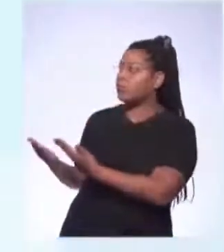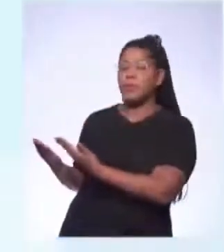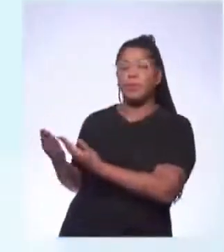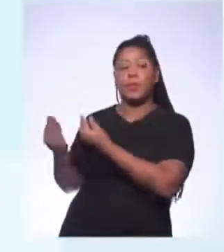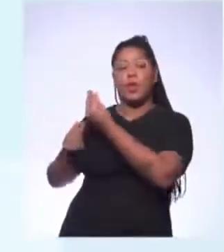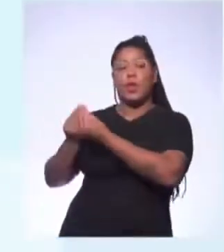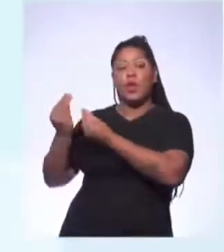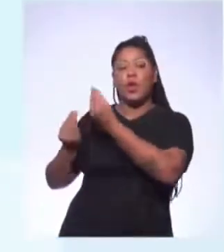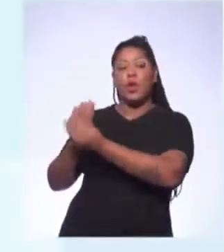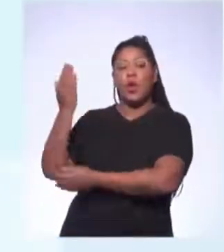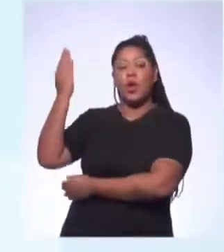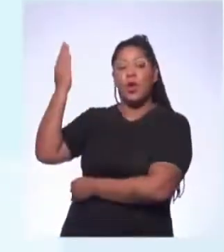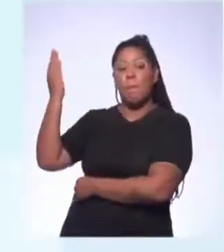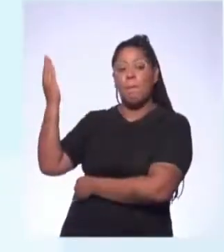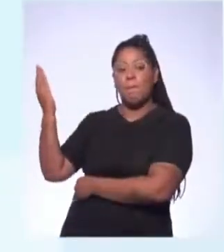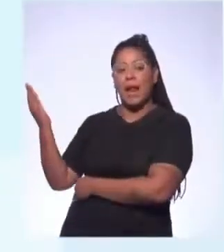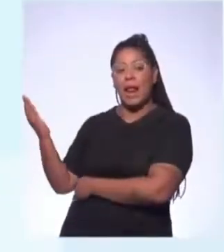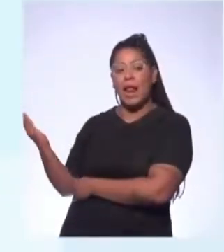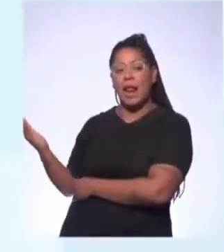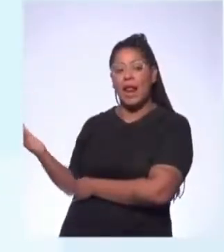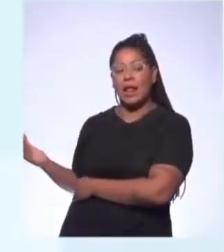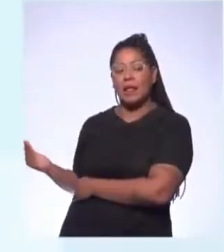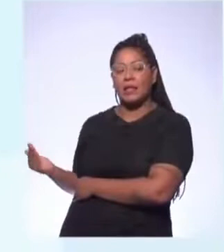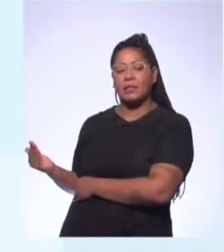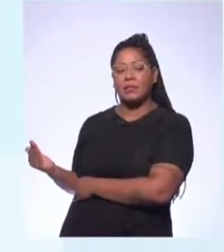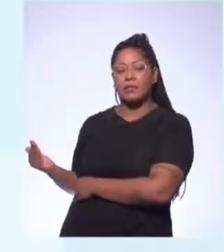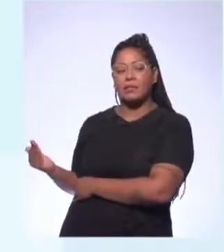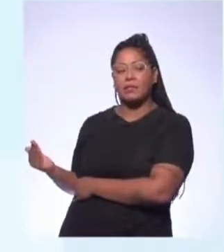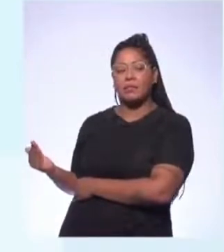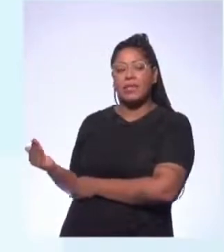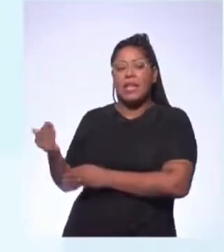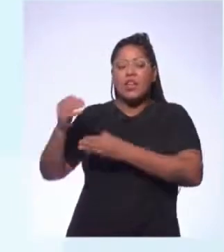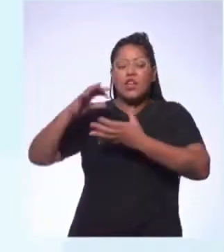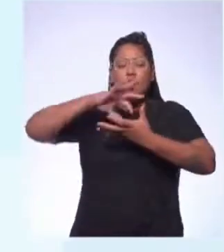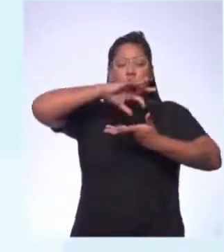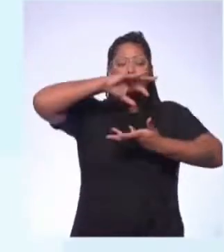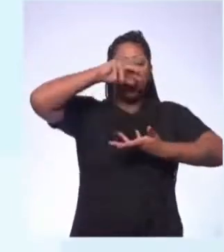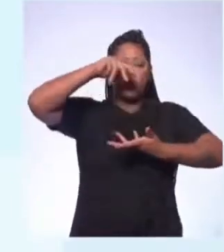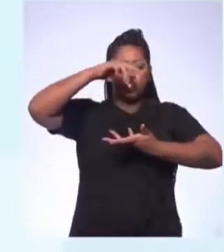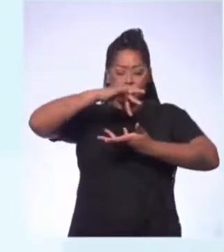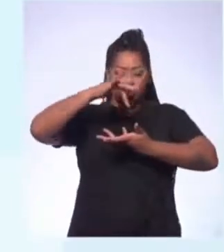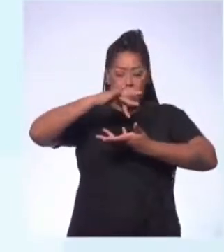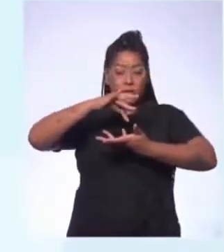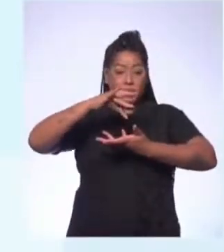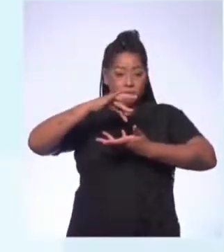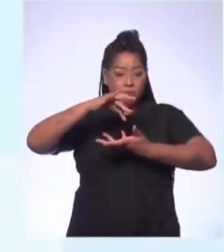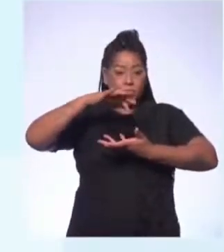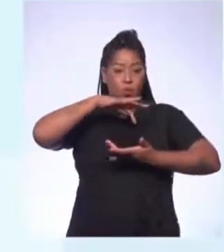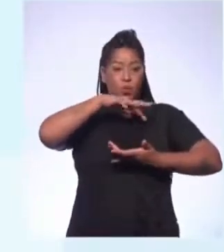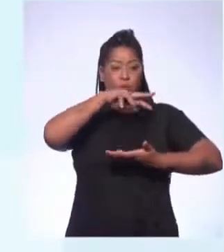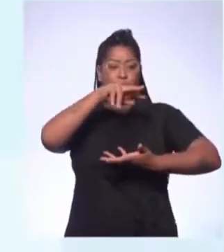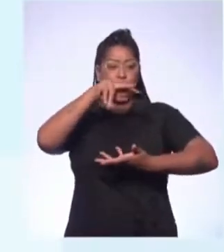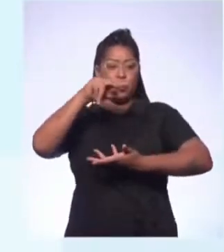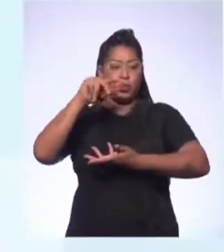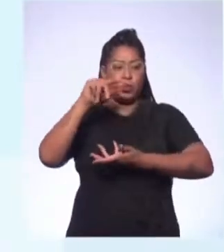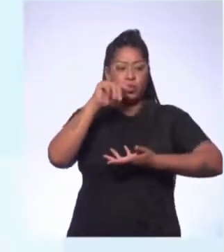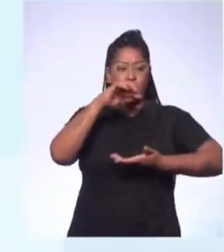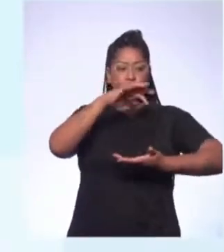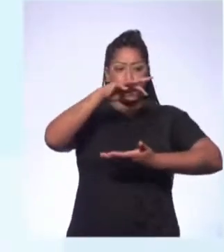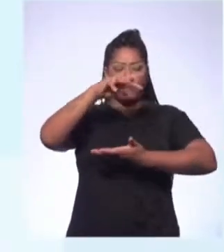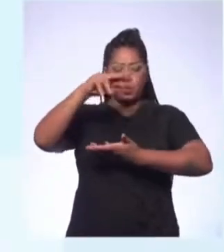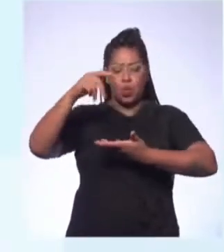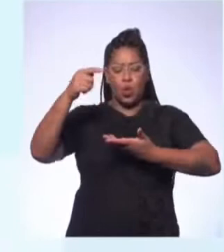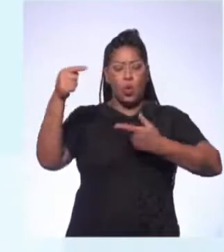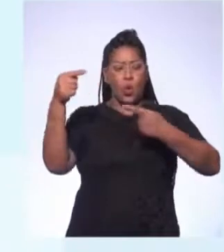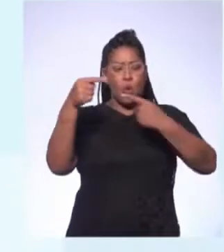camadas. Partindo do lado interno para o mais externo, nós temos aí a Terra, ok? A troposfera, que é a primeira